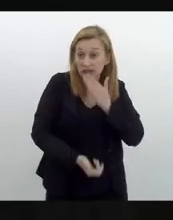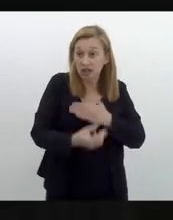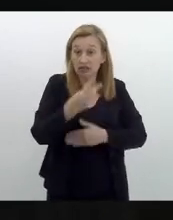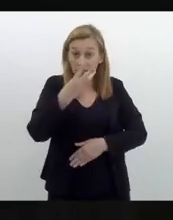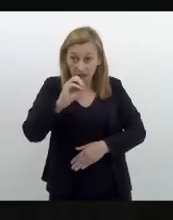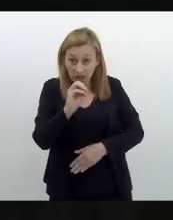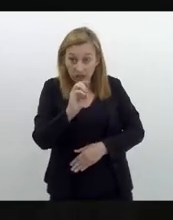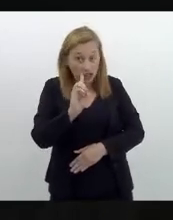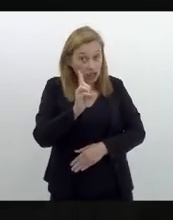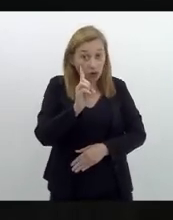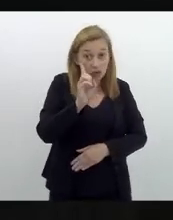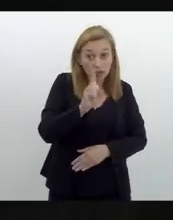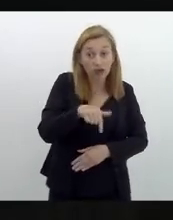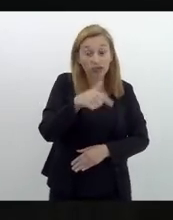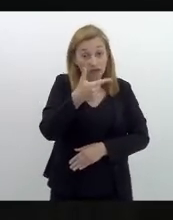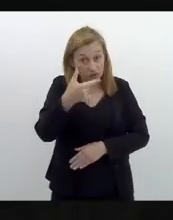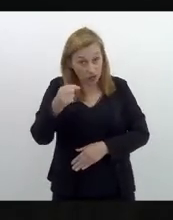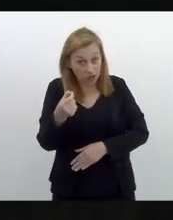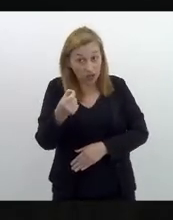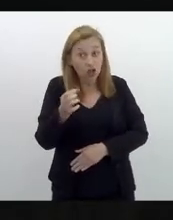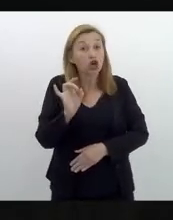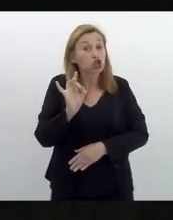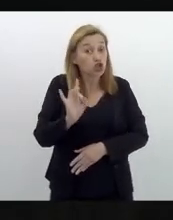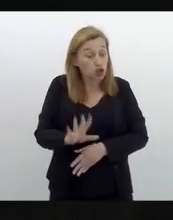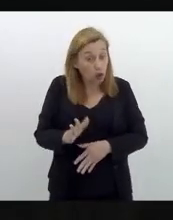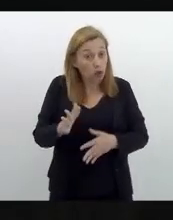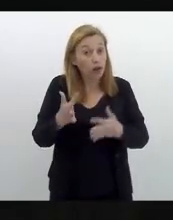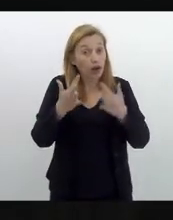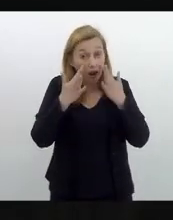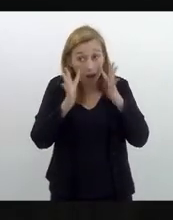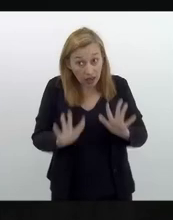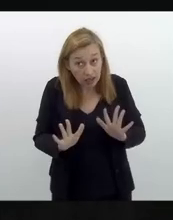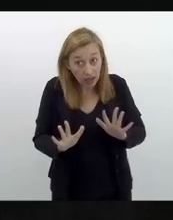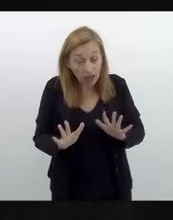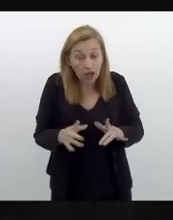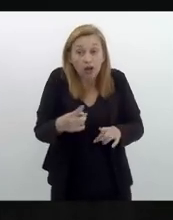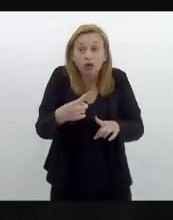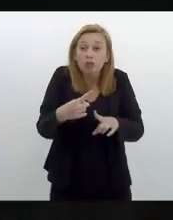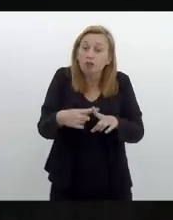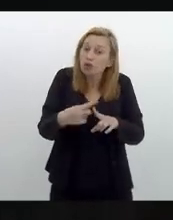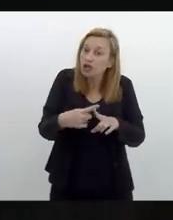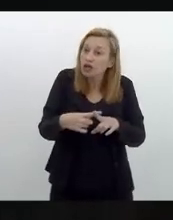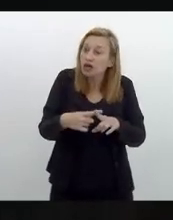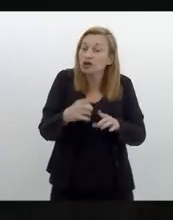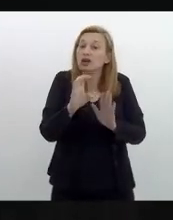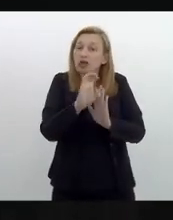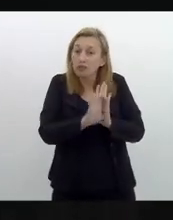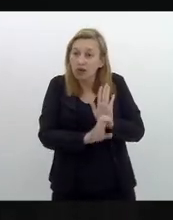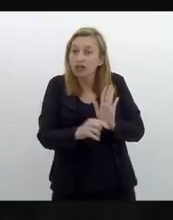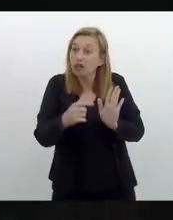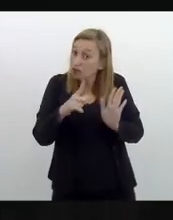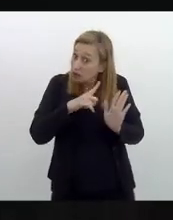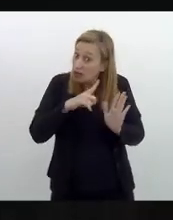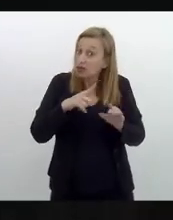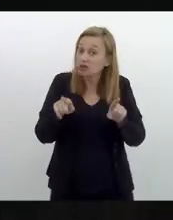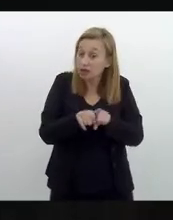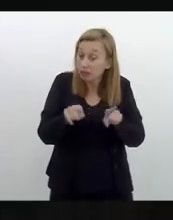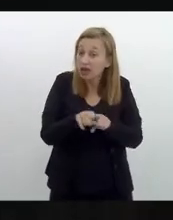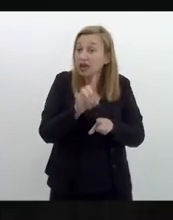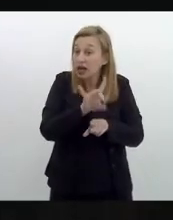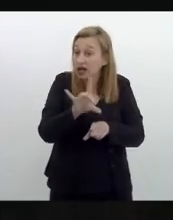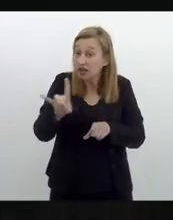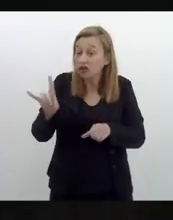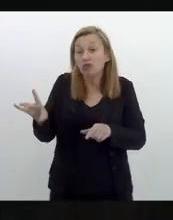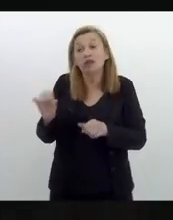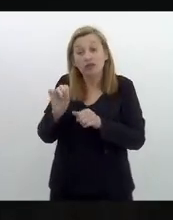% não vai para 20% só para só só porque eu também tenho emenda cada um vai querer fazer a sua emenda é justo que a deputada